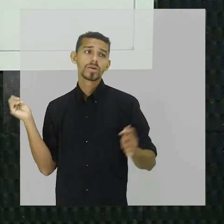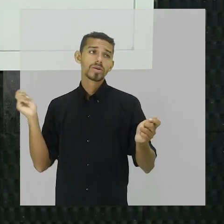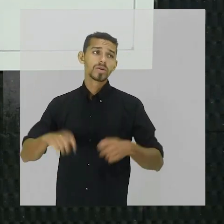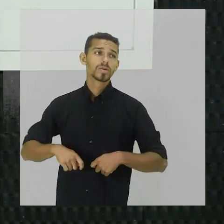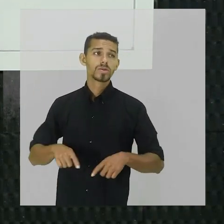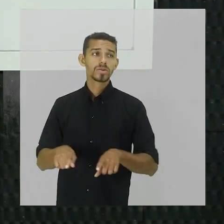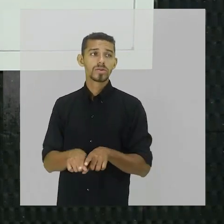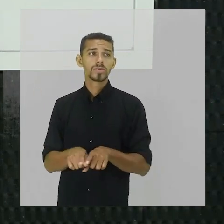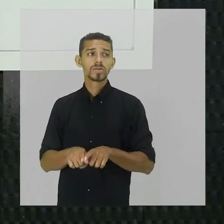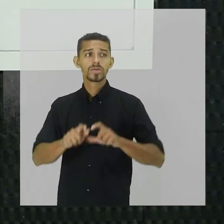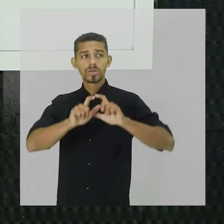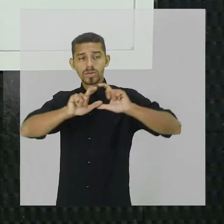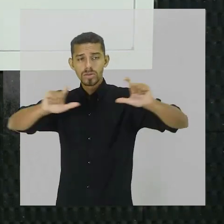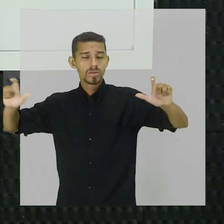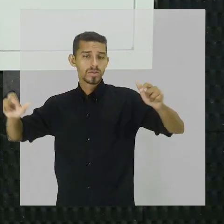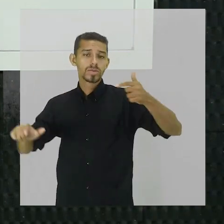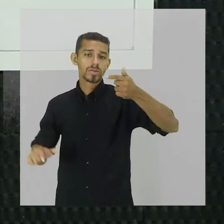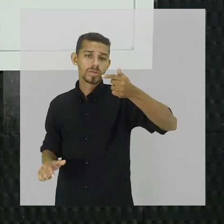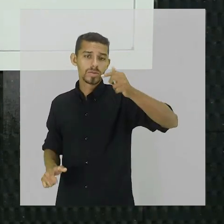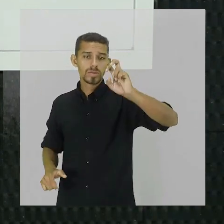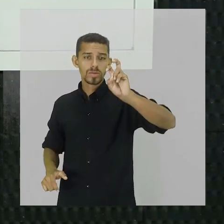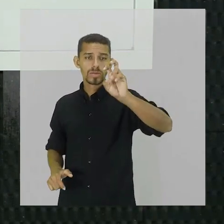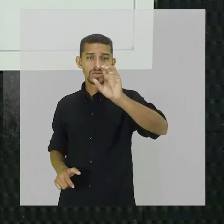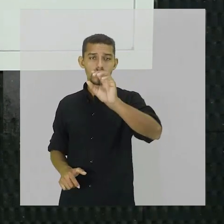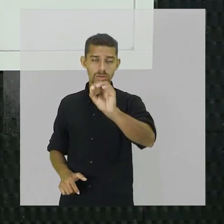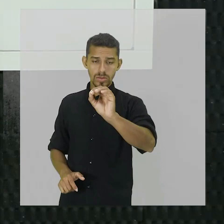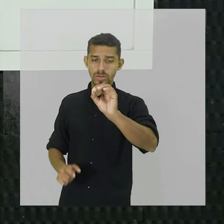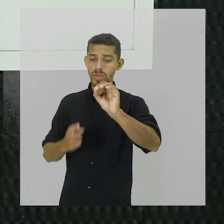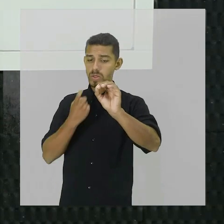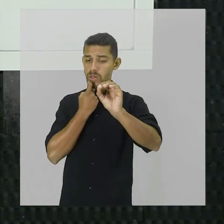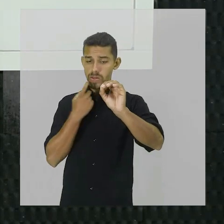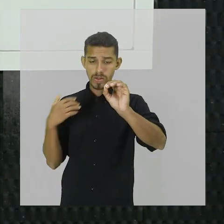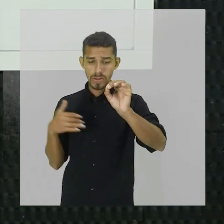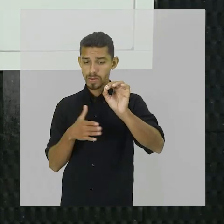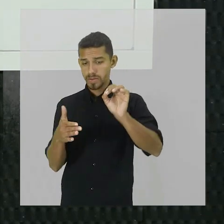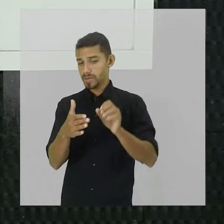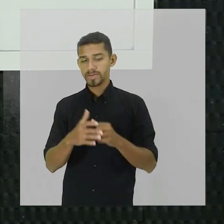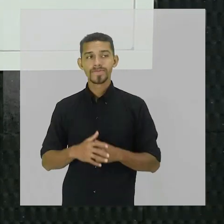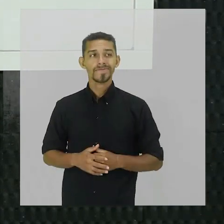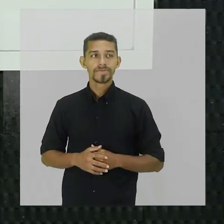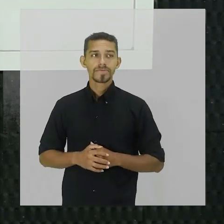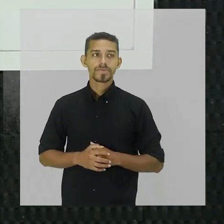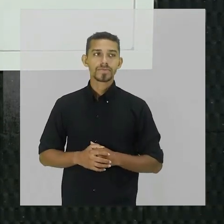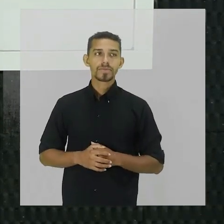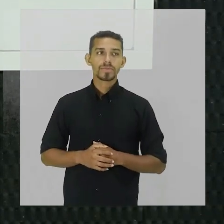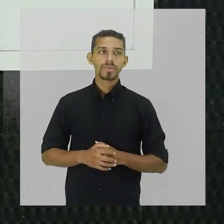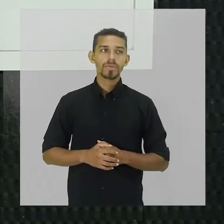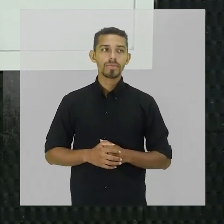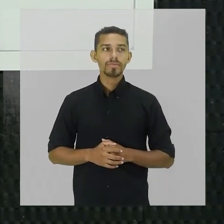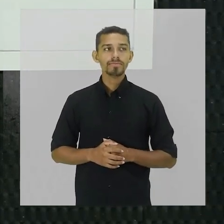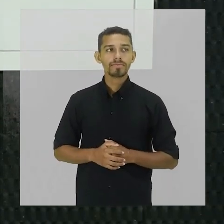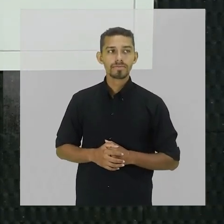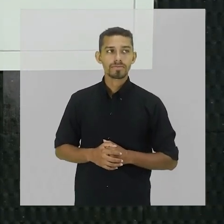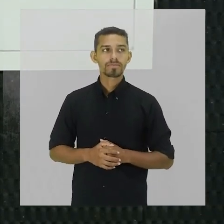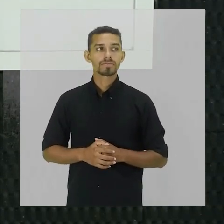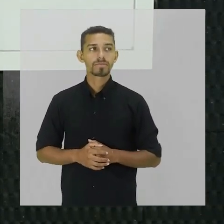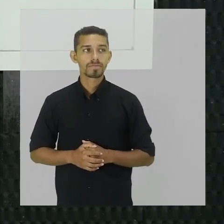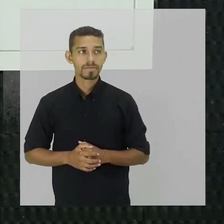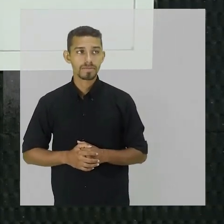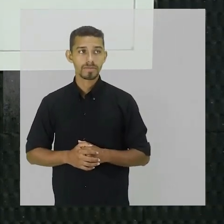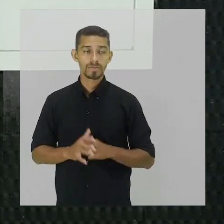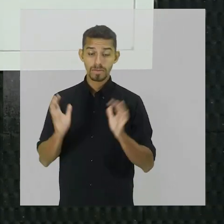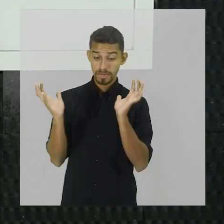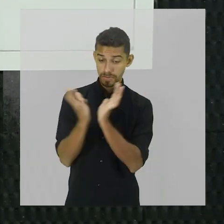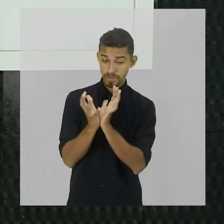capacidade do primeiro tanque. O primeiro tanque cabe 750 peixes. Ora, turma, cada grupo